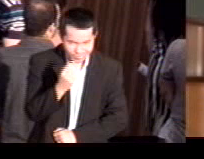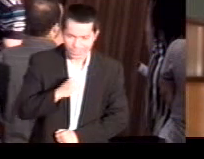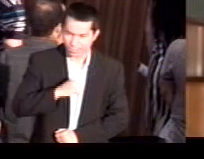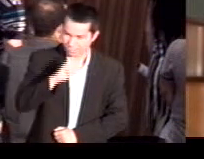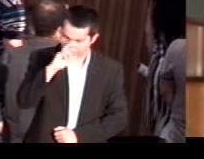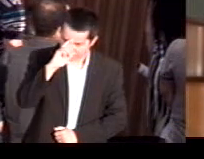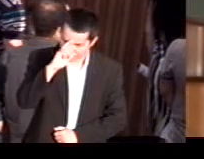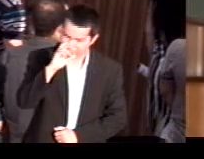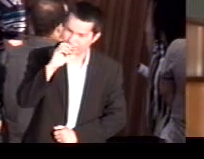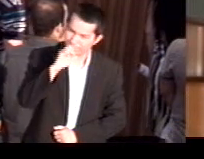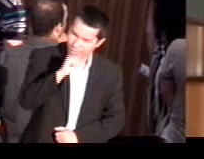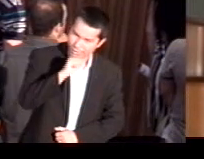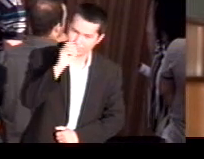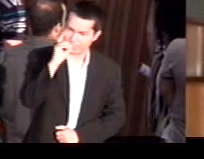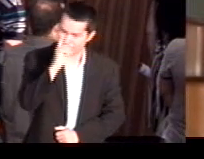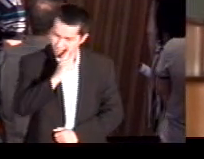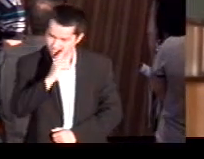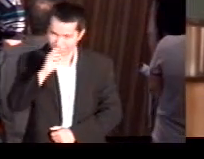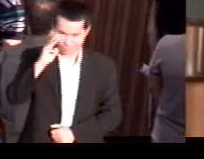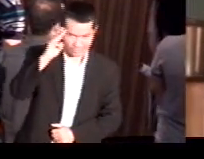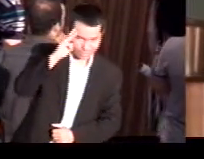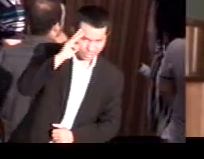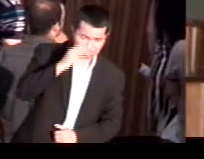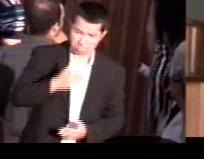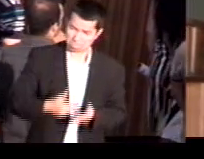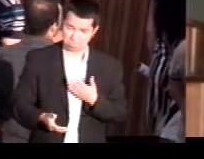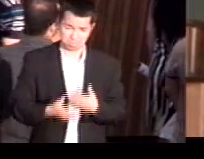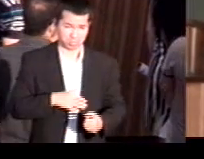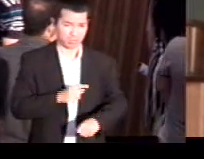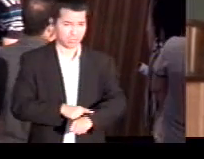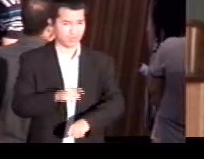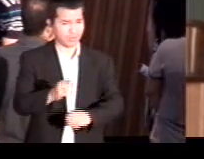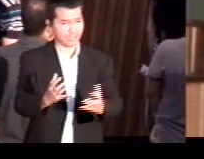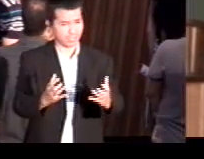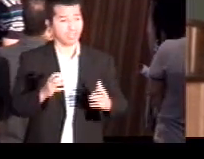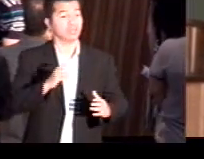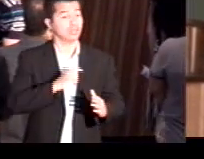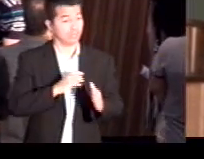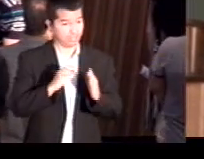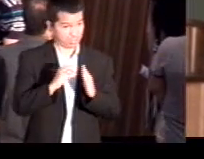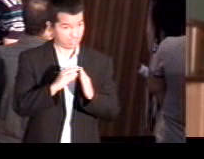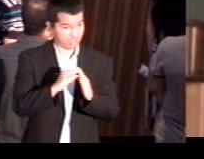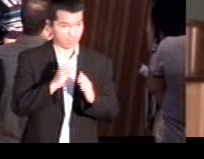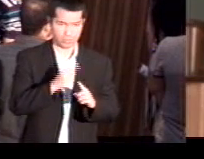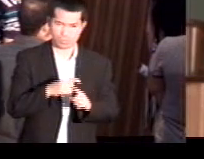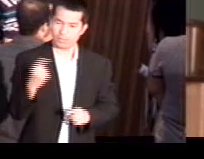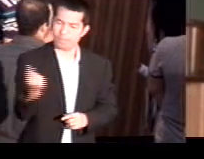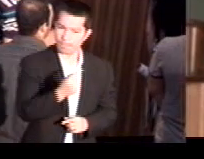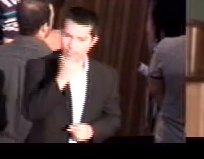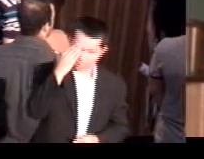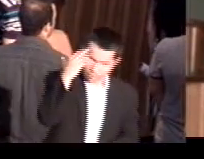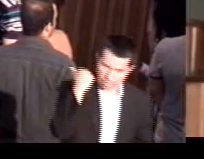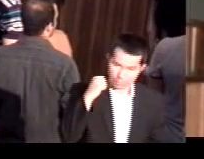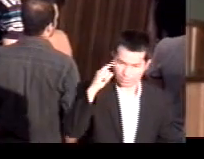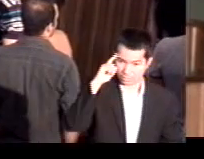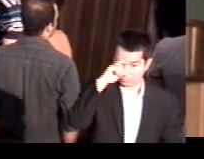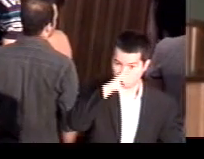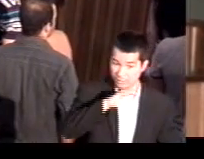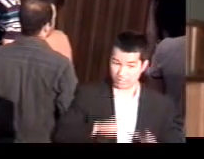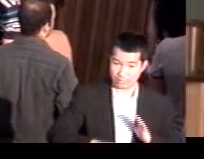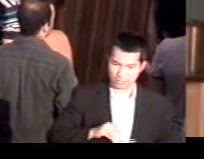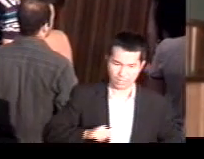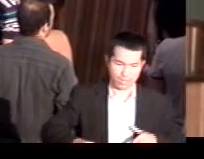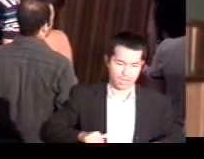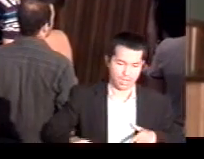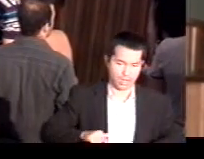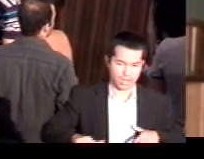célula sábado, domingo, segunda, terça, a hora que você quiser. Porque a gente sabe que a dinâmica da vida é difícil, mas vamos estar